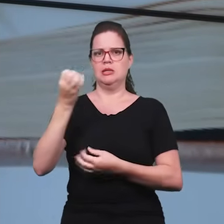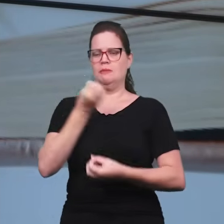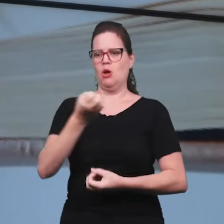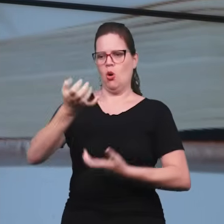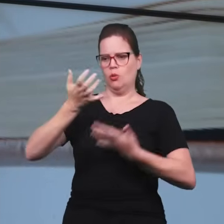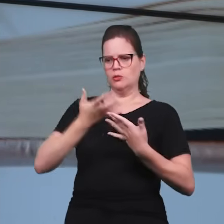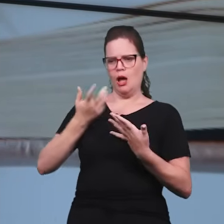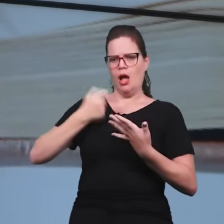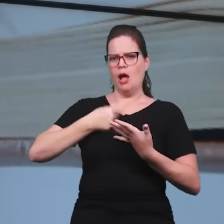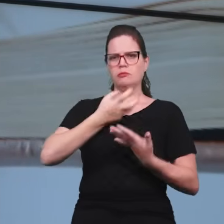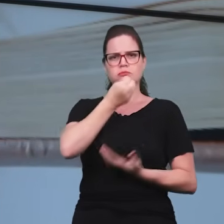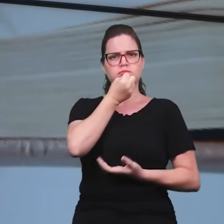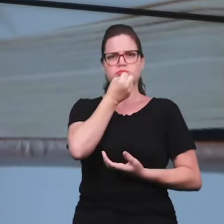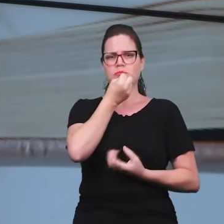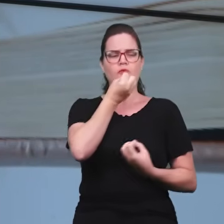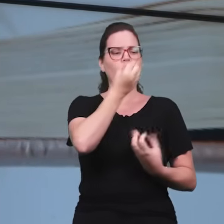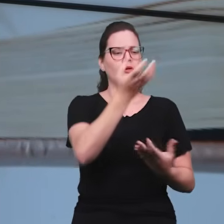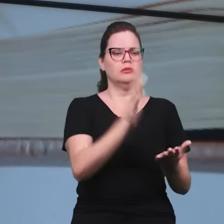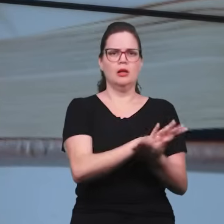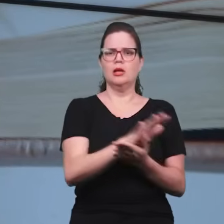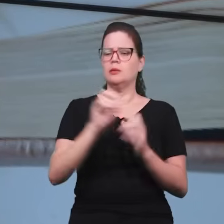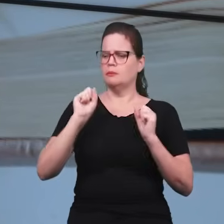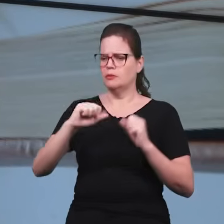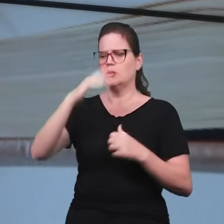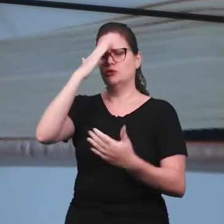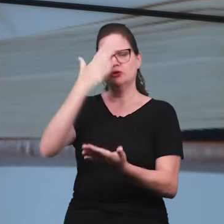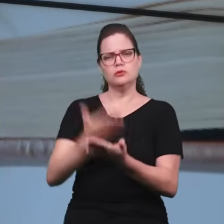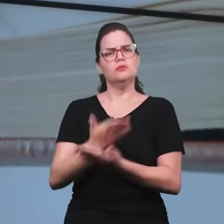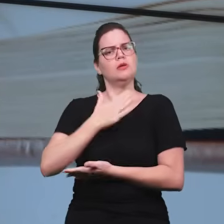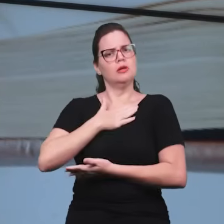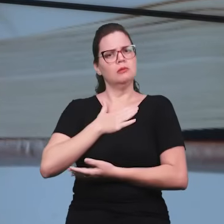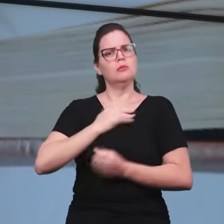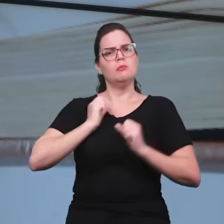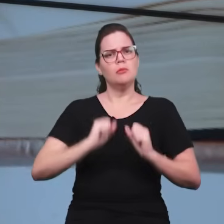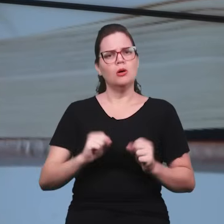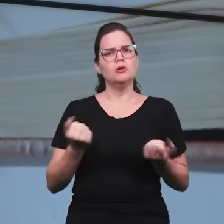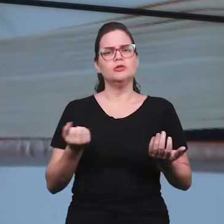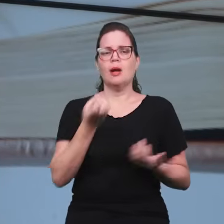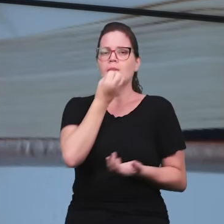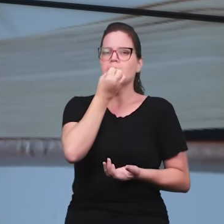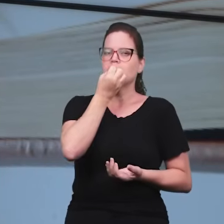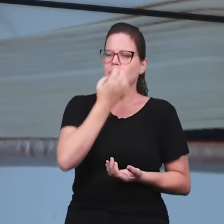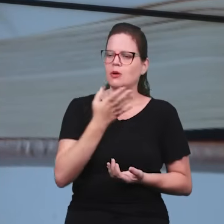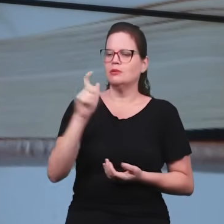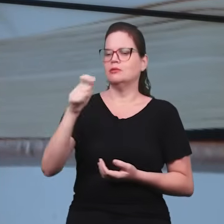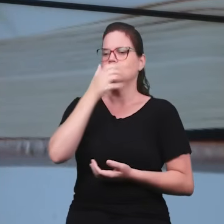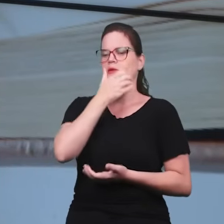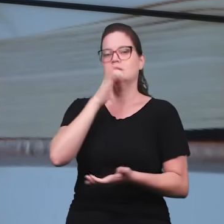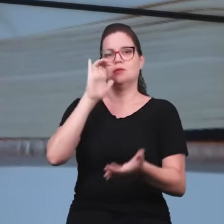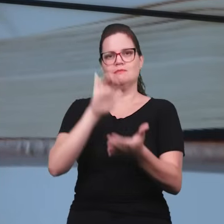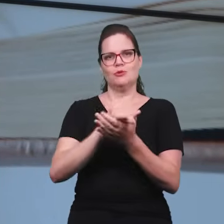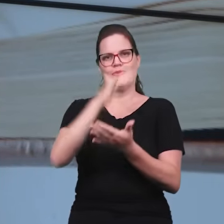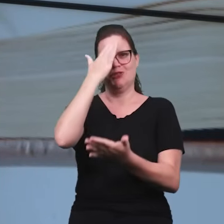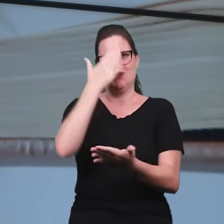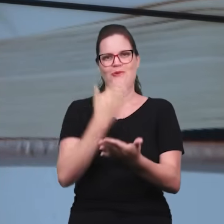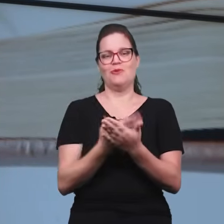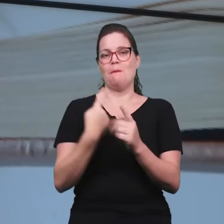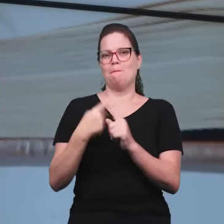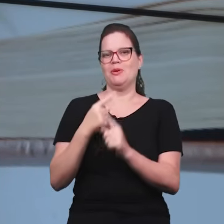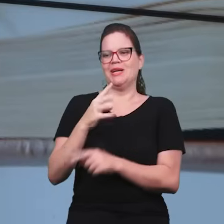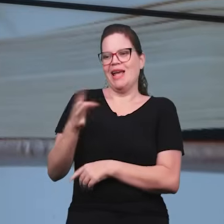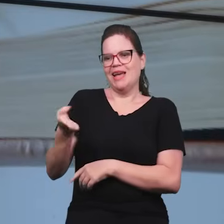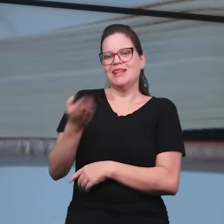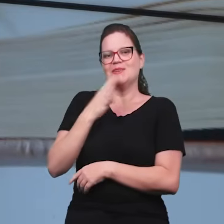para outra. A pessoa pode confiar em mim. Como é bom o marido, que é aquele que mais conhece